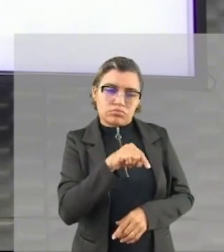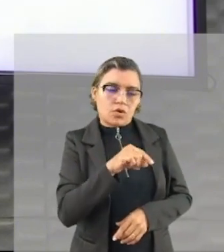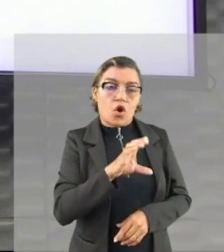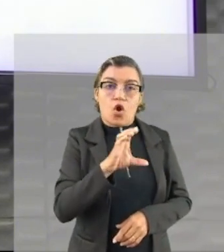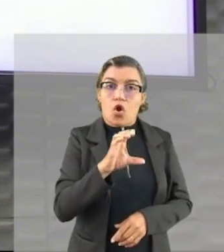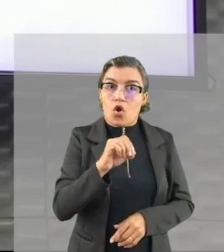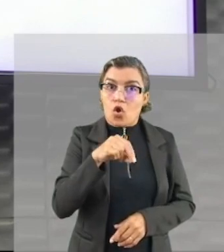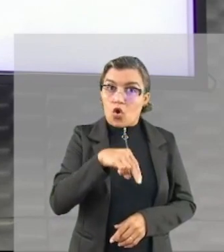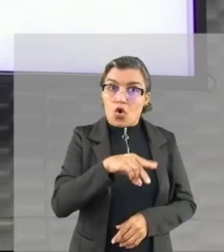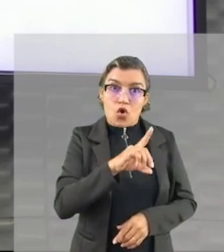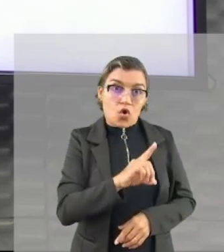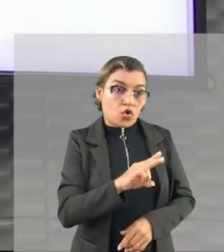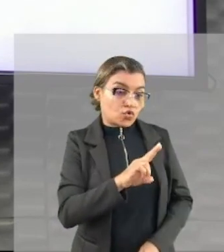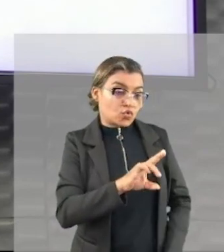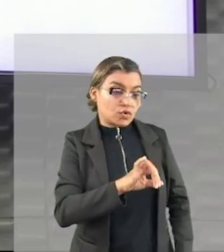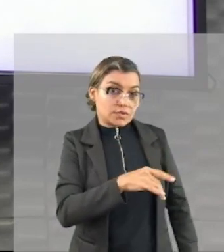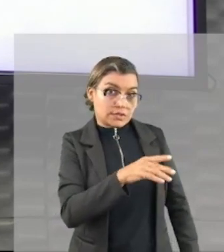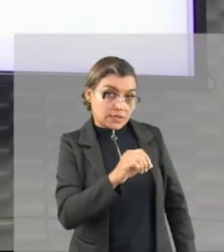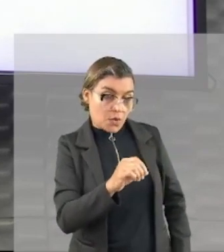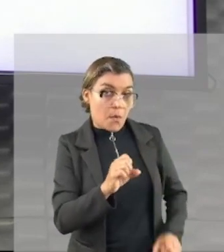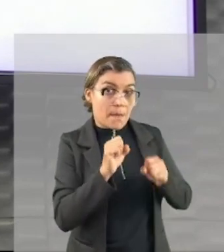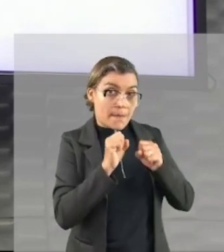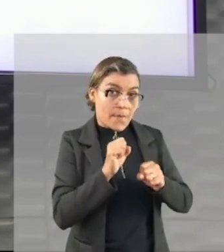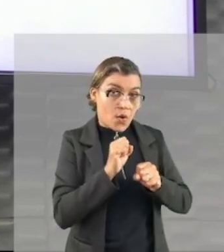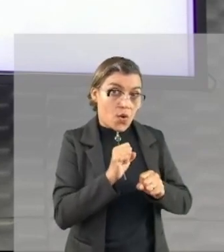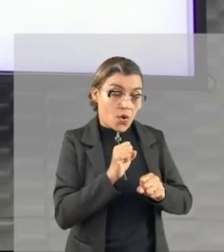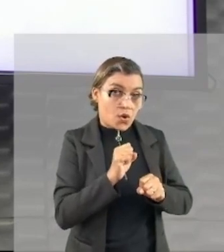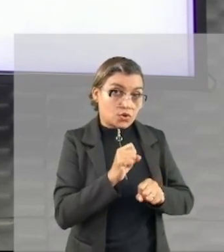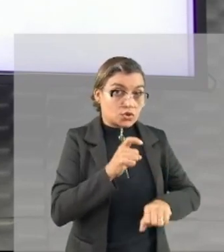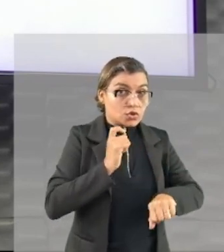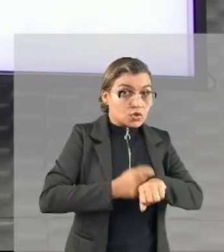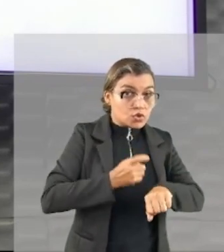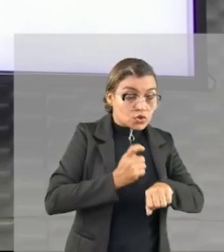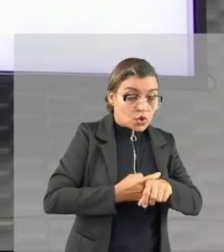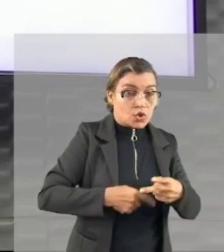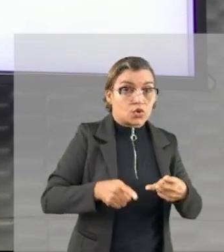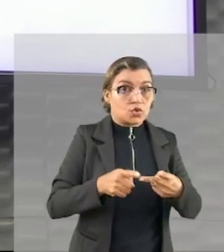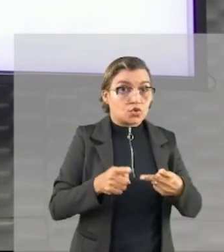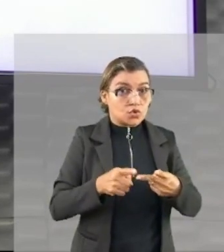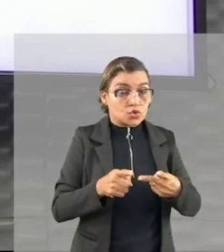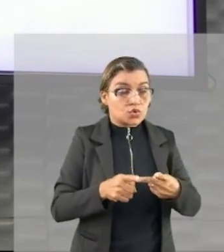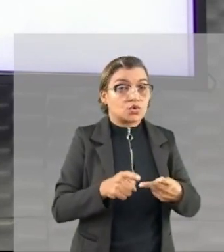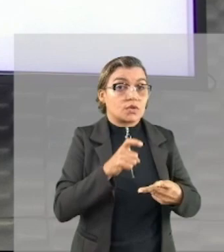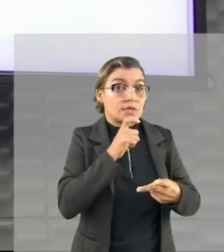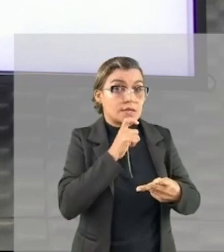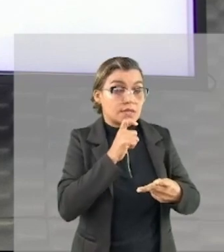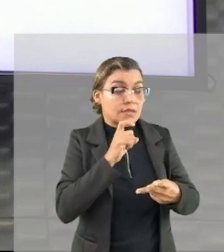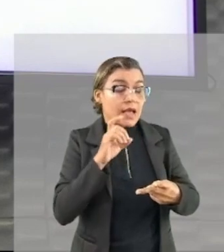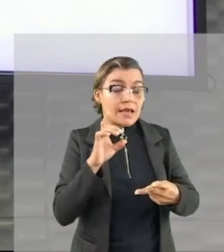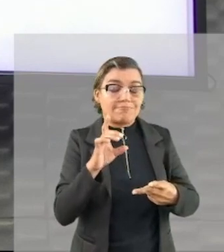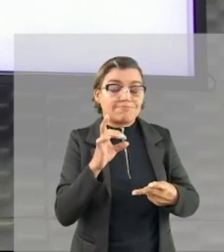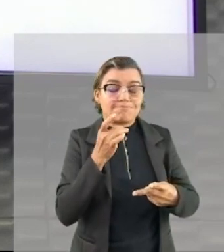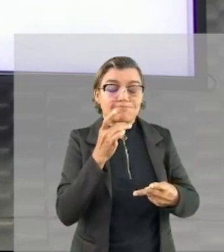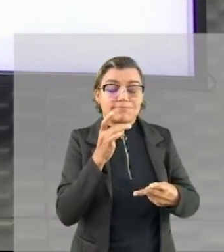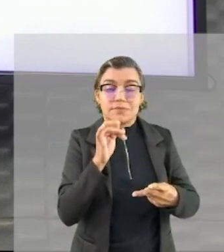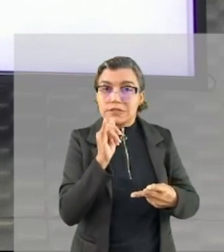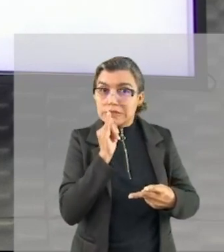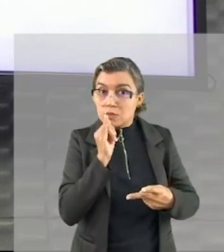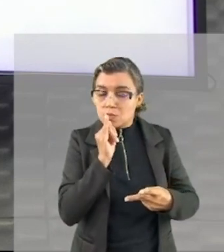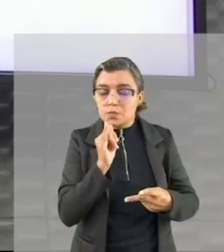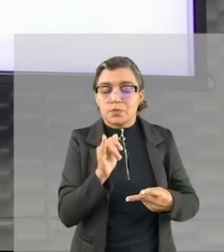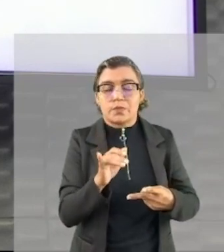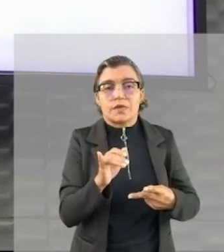pode ocorrer em sólidos, em líquidos e em gases, tá? Só